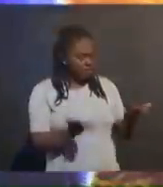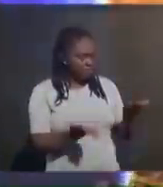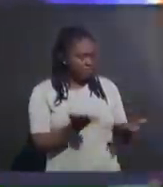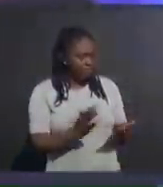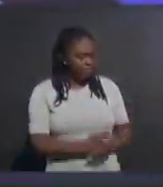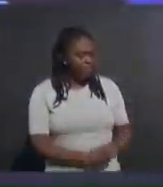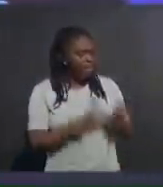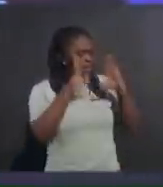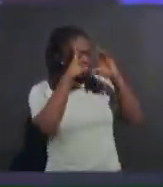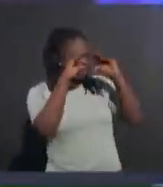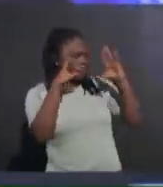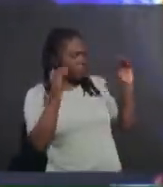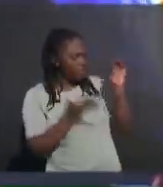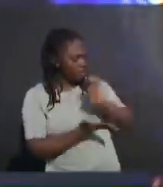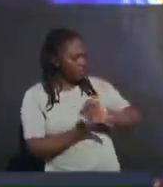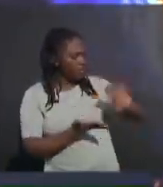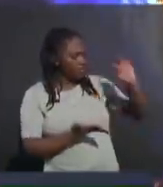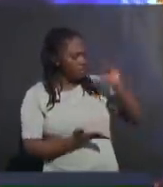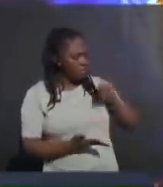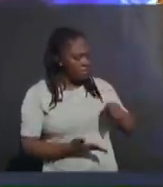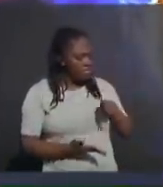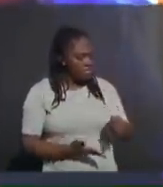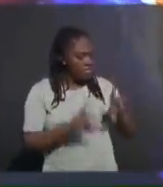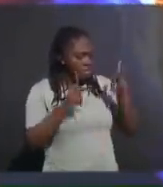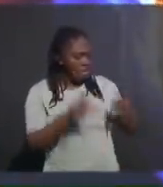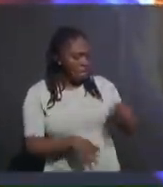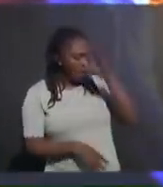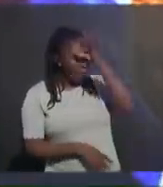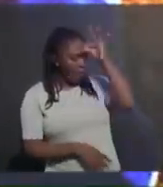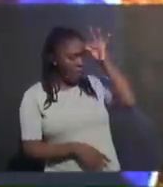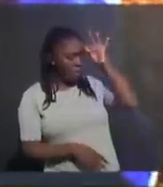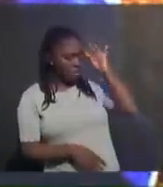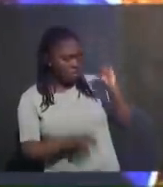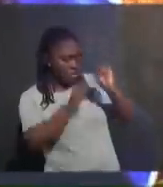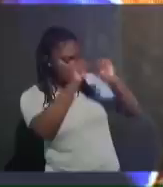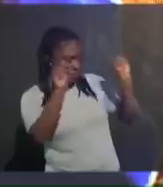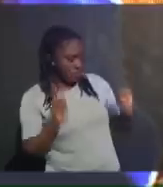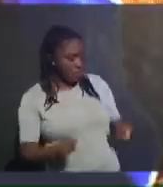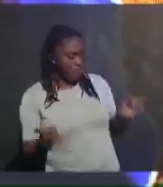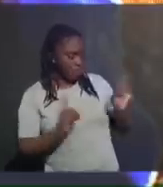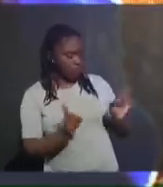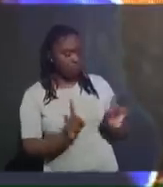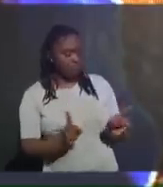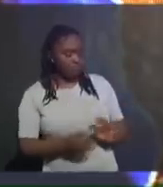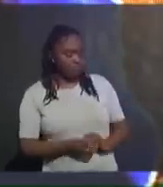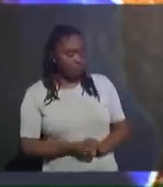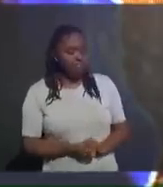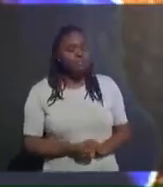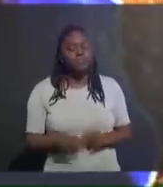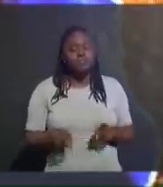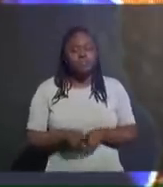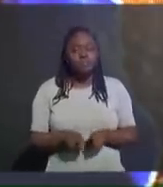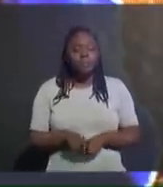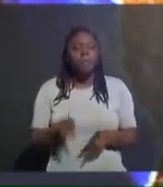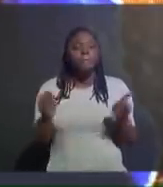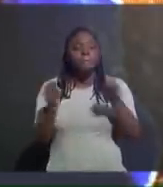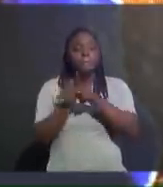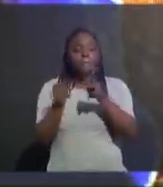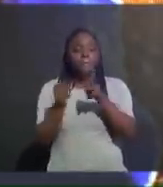Volta, fica tranquilo, Elias. Você não é essa vítima do sistema que você está achando, não. Outro desequilibrado,